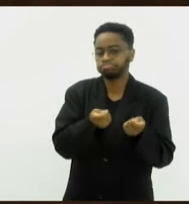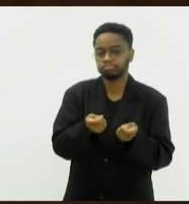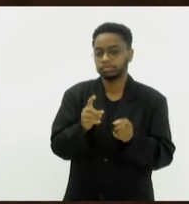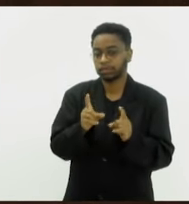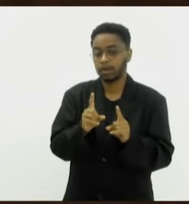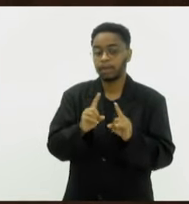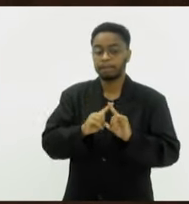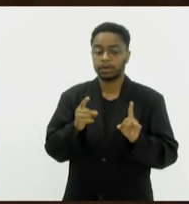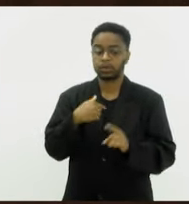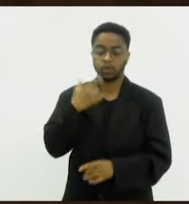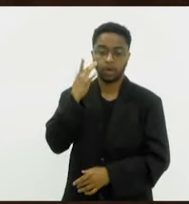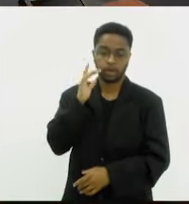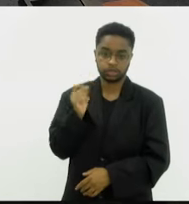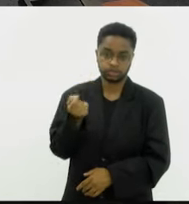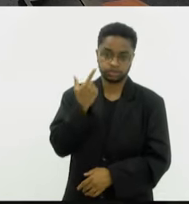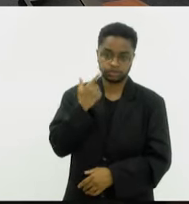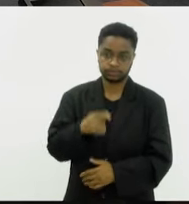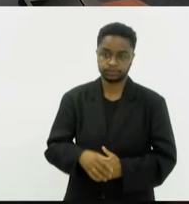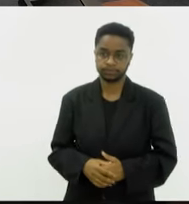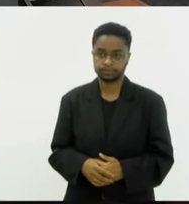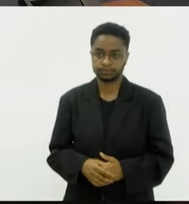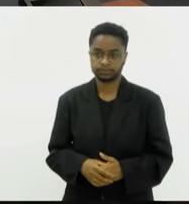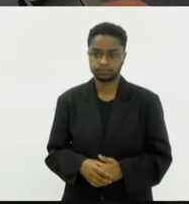eu estranho.